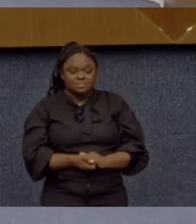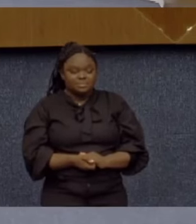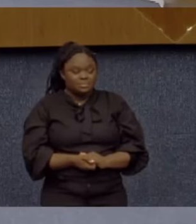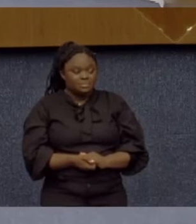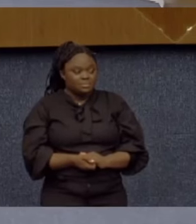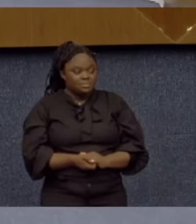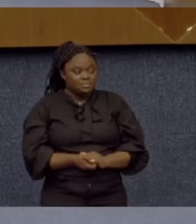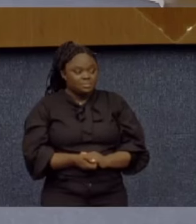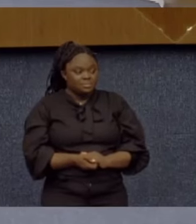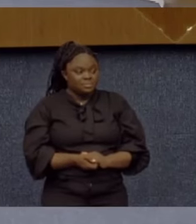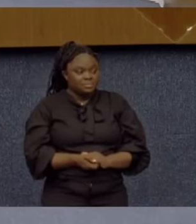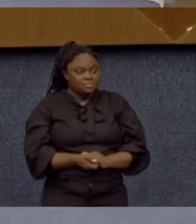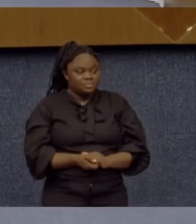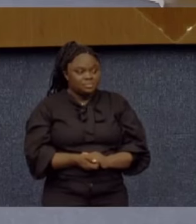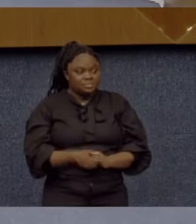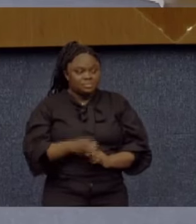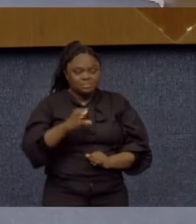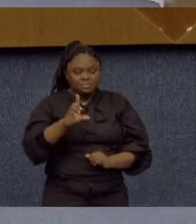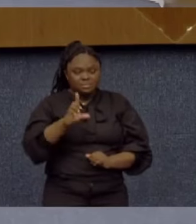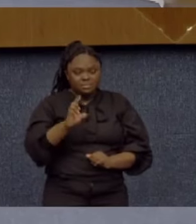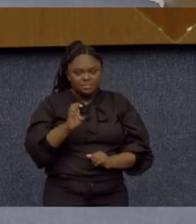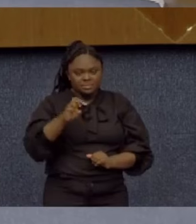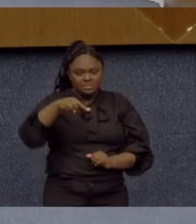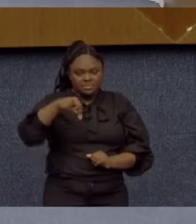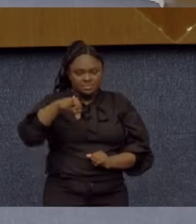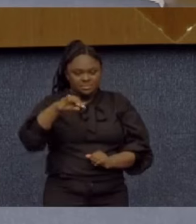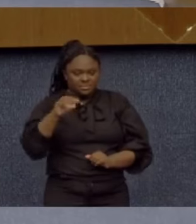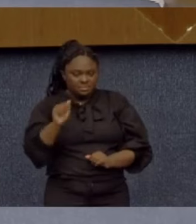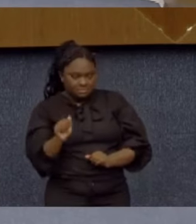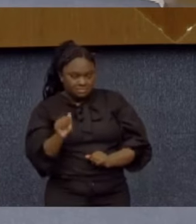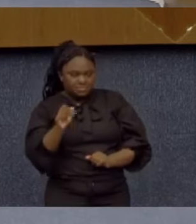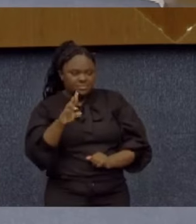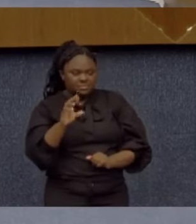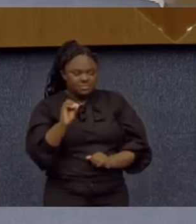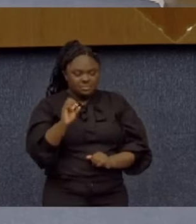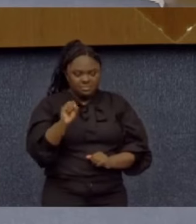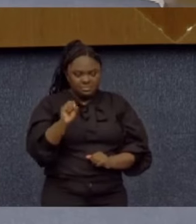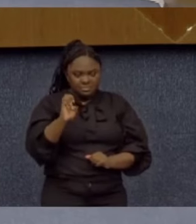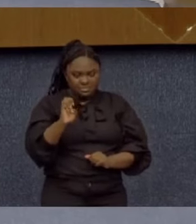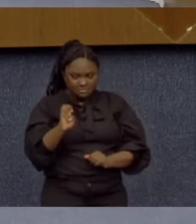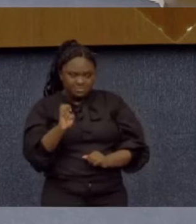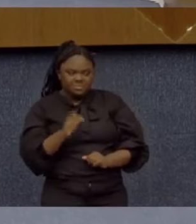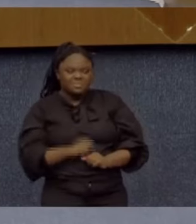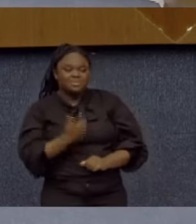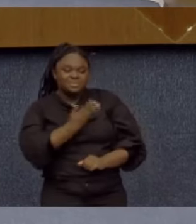Clélia Rose Brasil, amiga da homenageada.